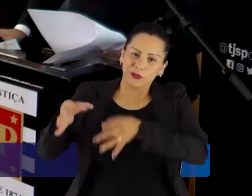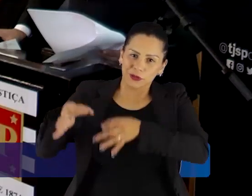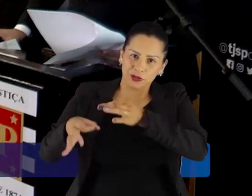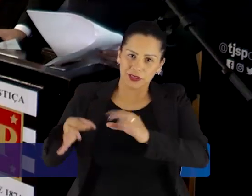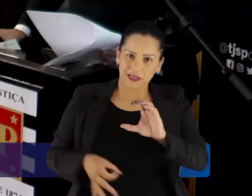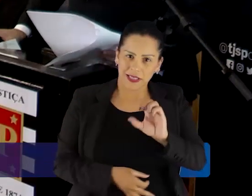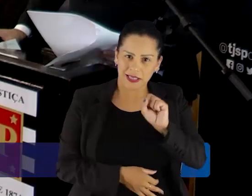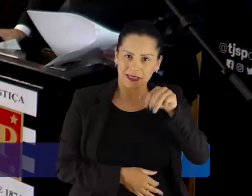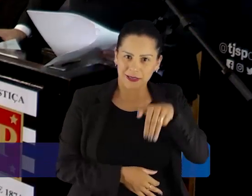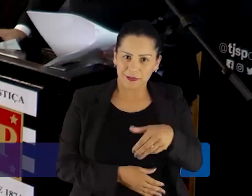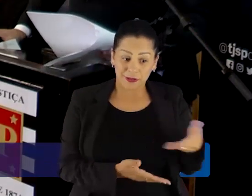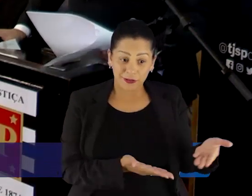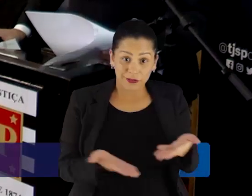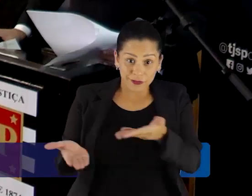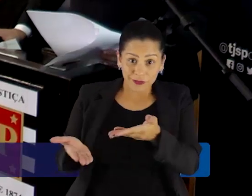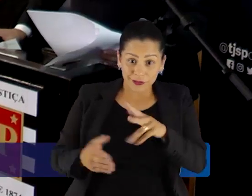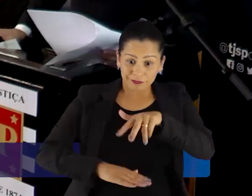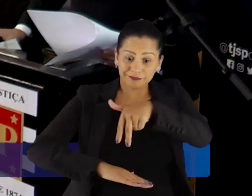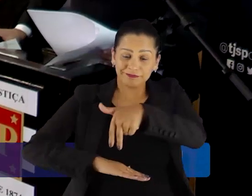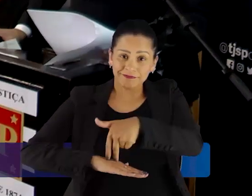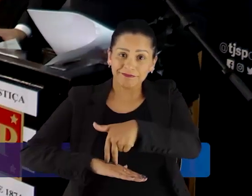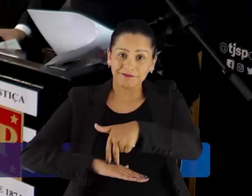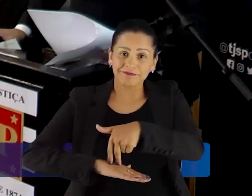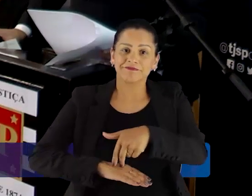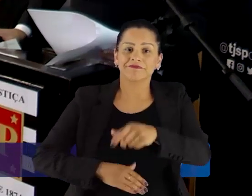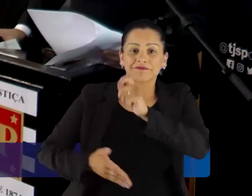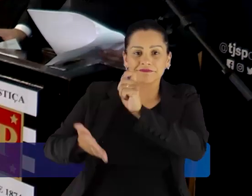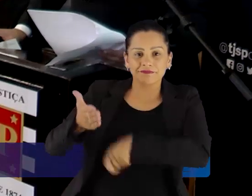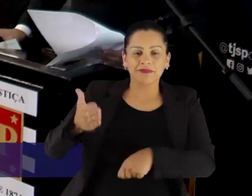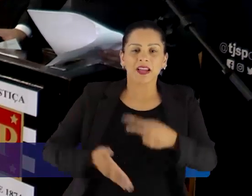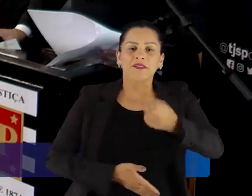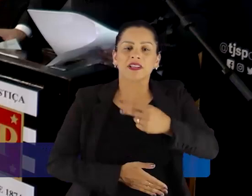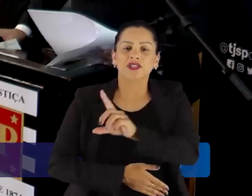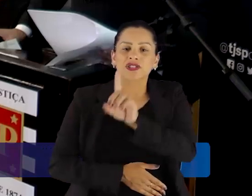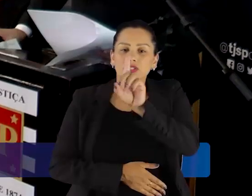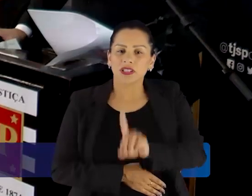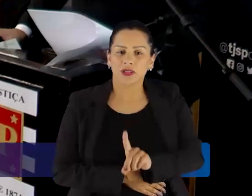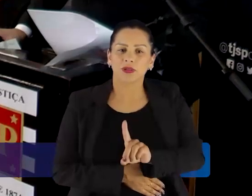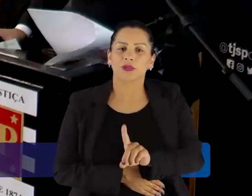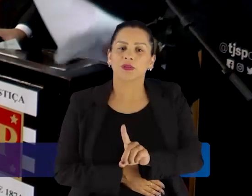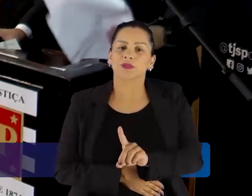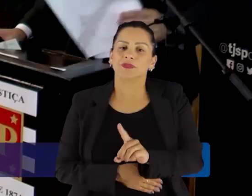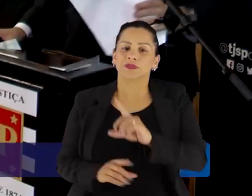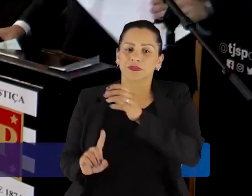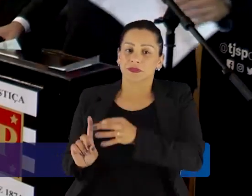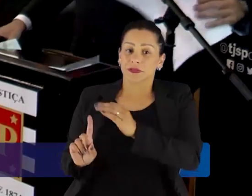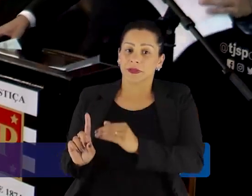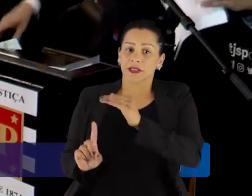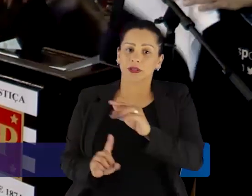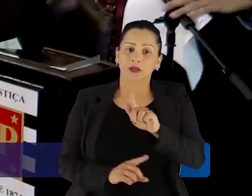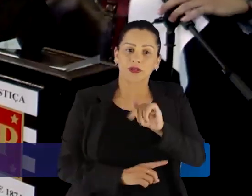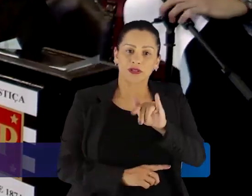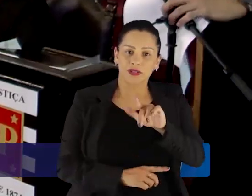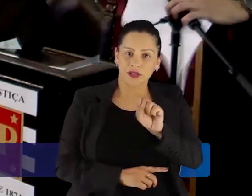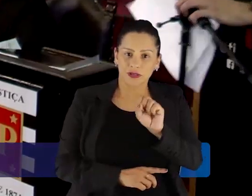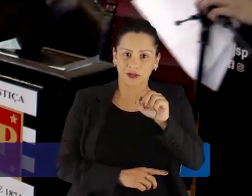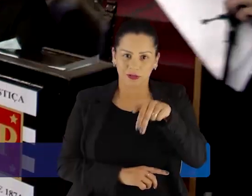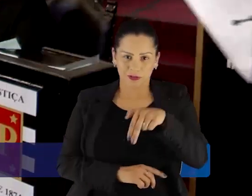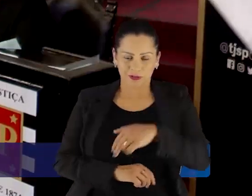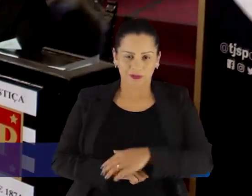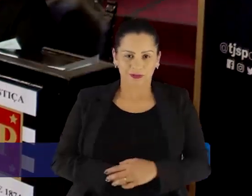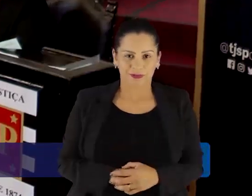para que vem aqui ao palco e assine como vice diretor da FM excelentíssimo Desembargador Gilson Delgado Miranda